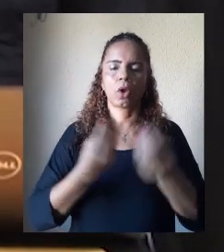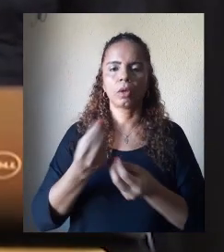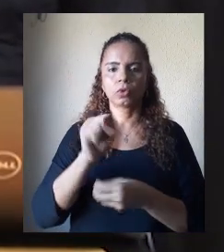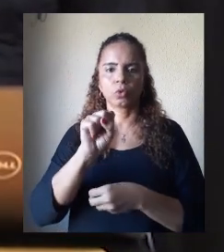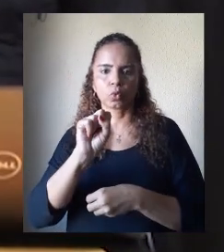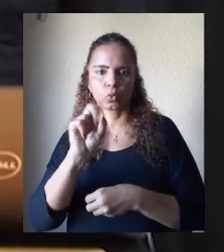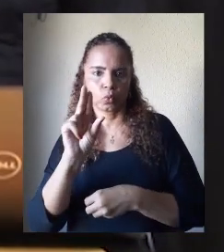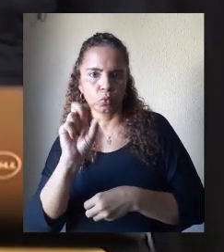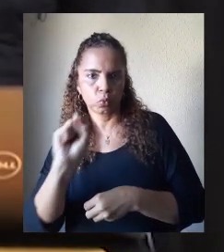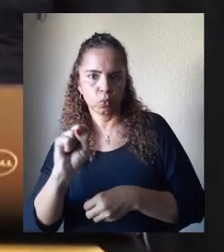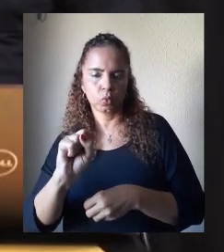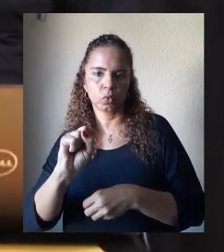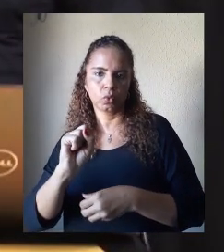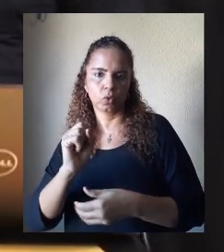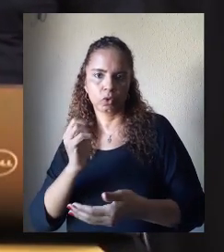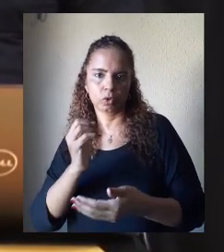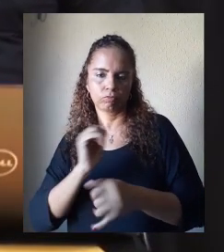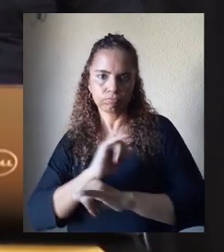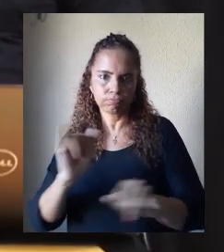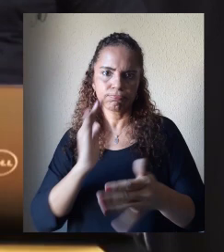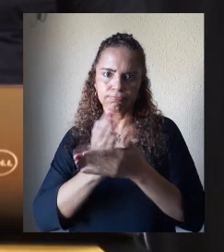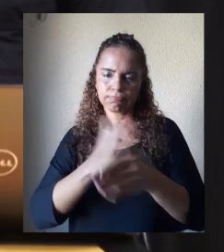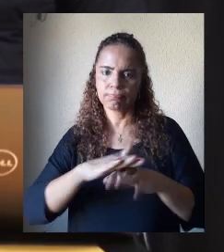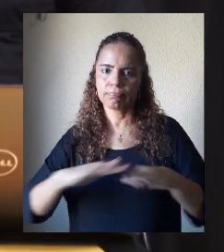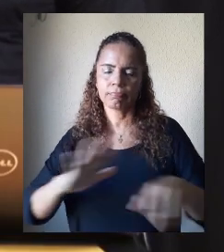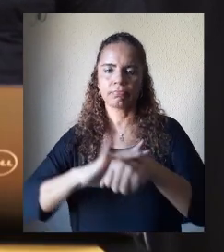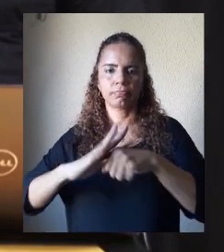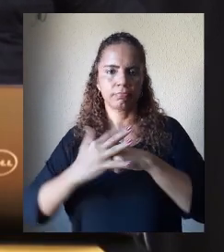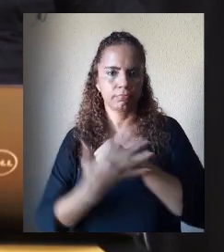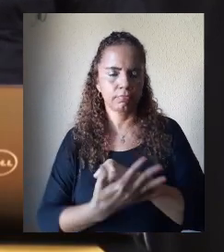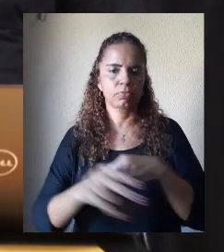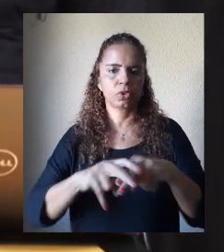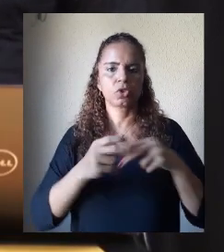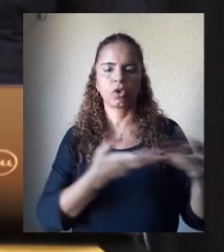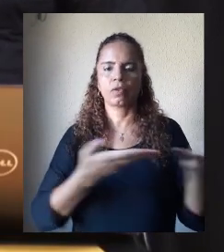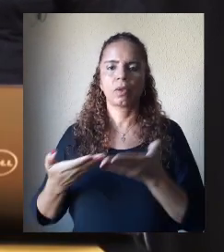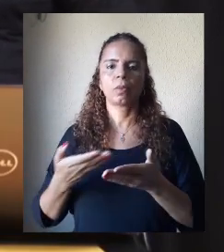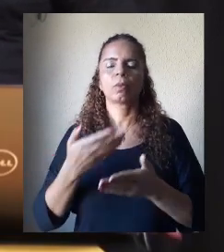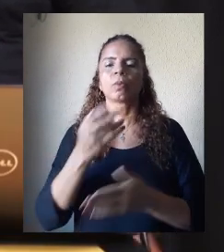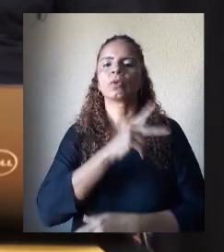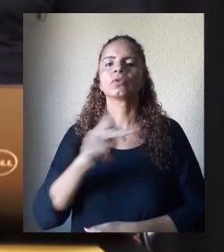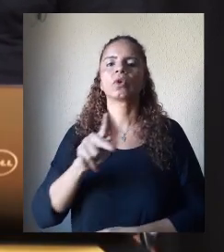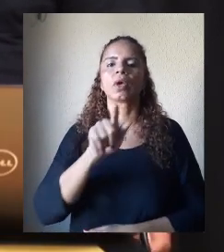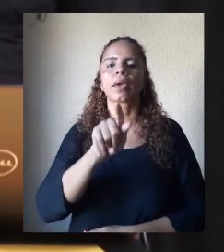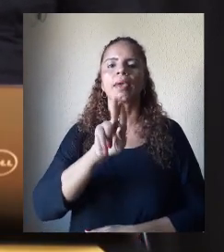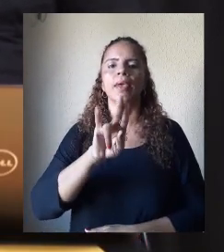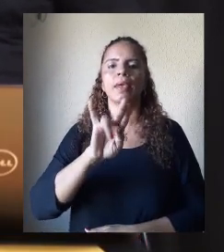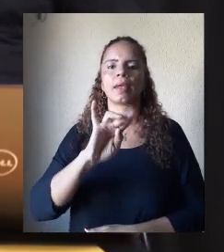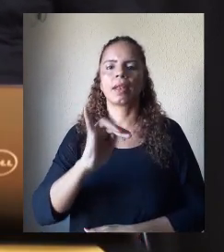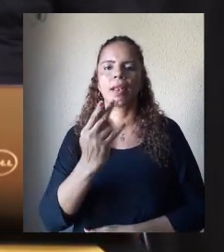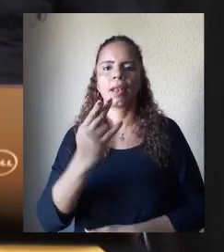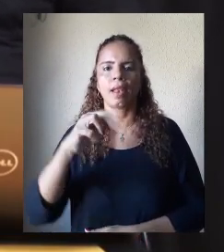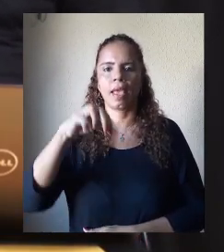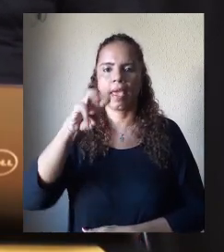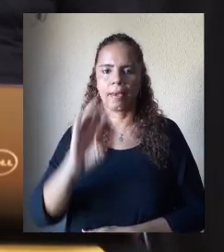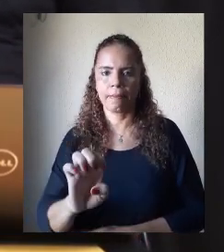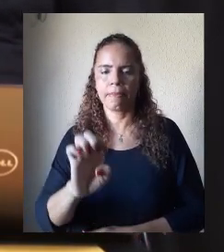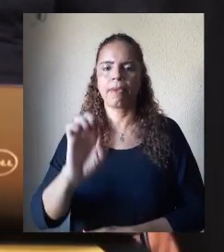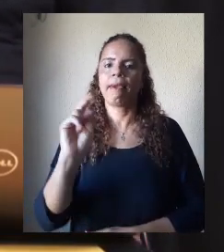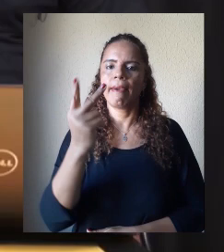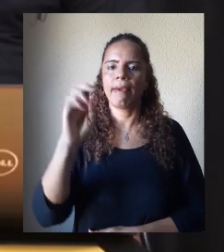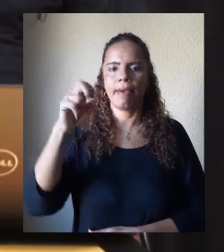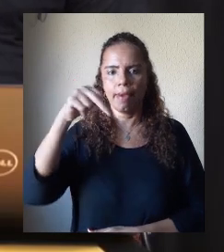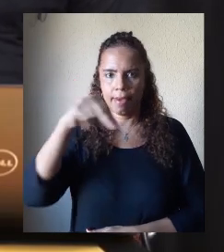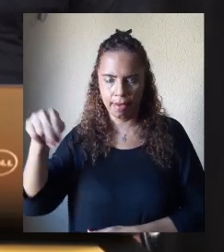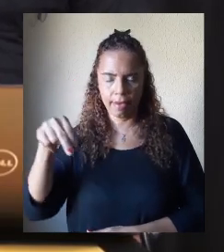pandemia. E para isso convidamos o professor Guilherme Ren, que é infectologista, mestre em saúde pública